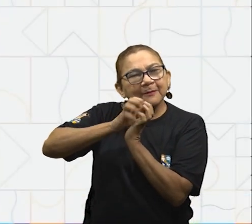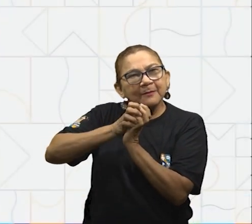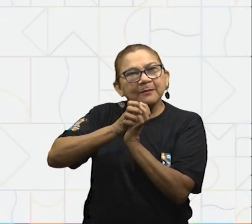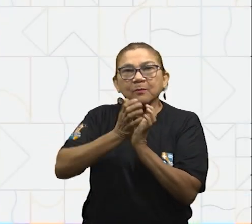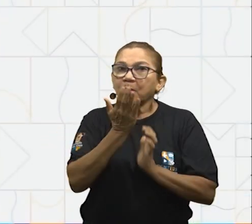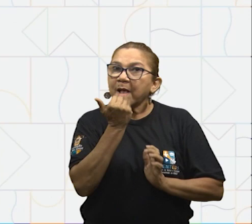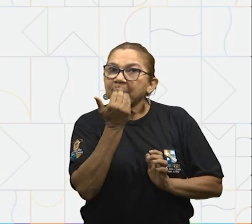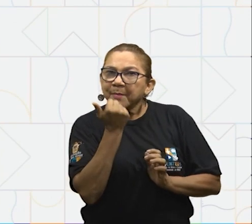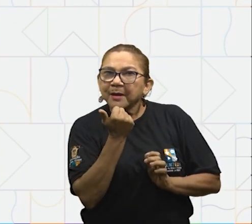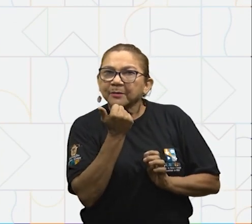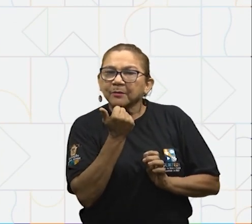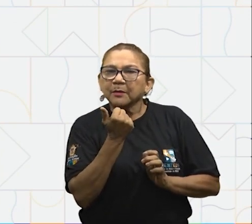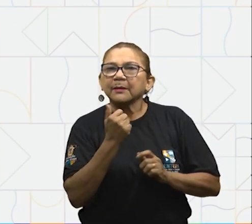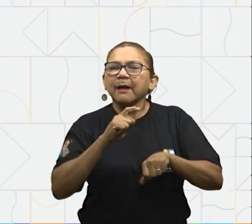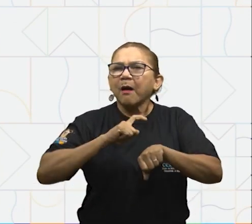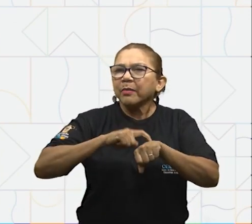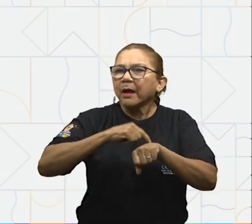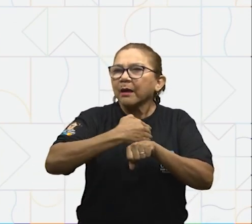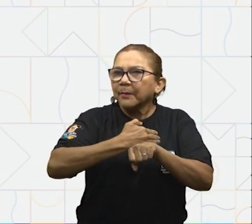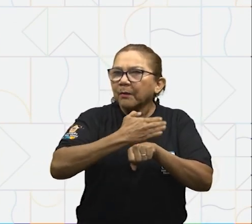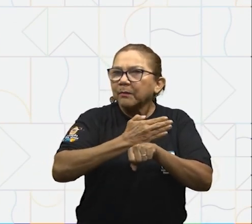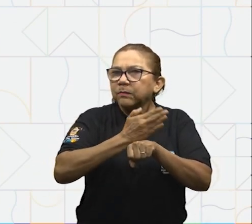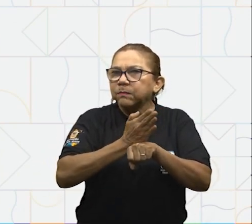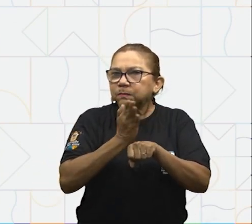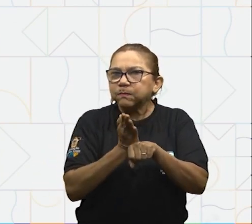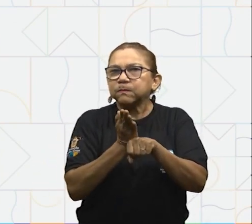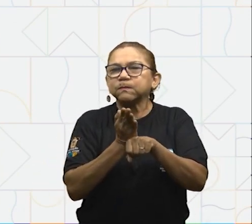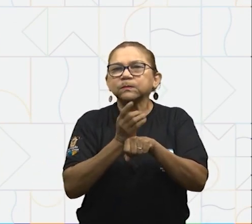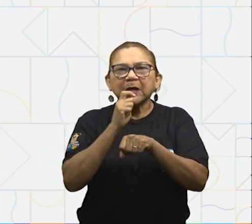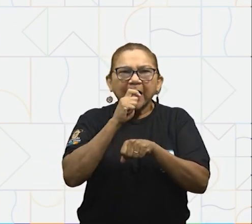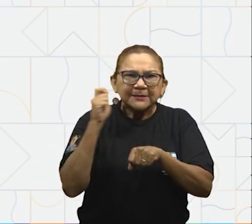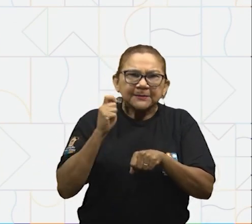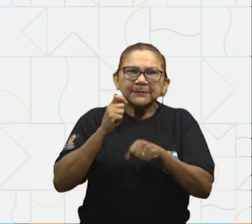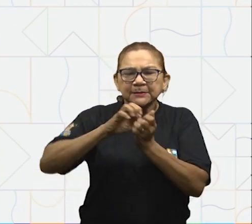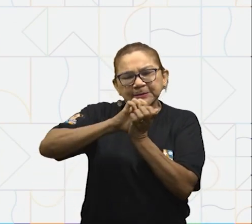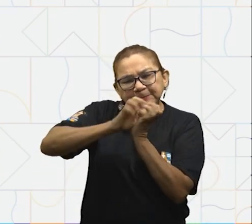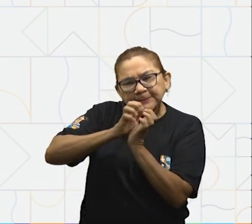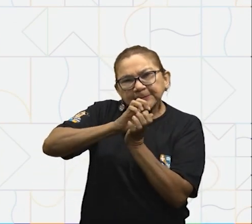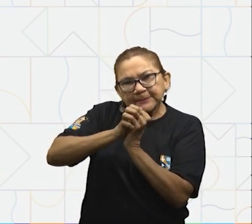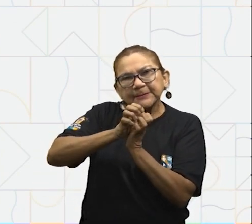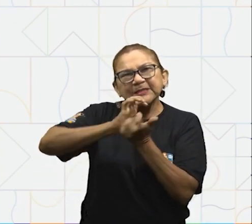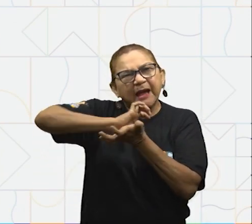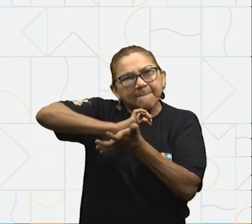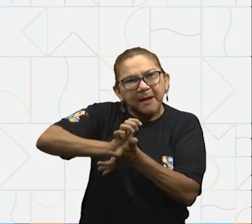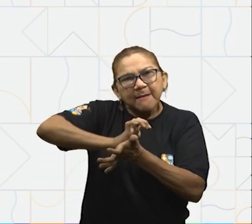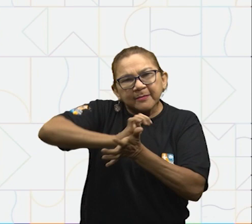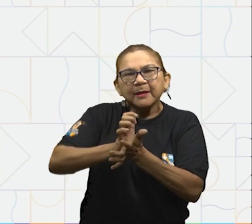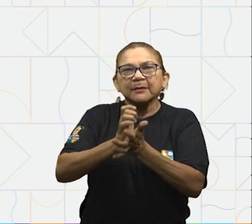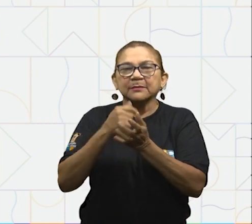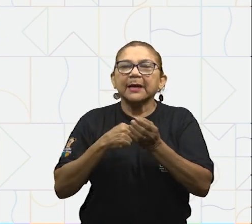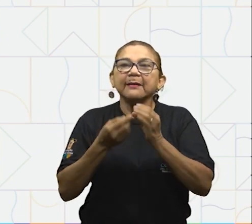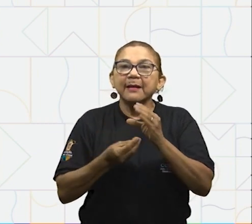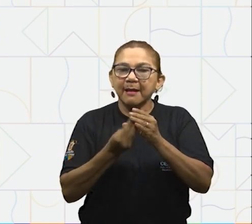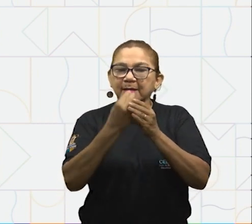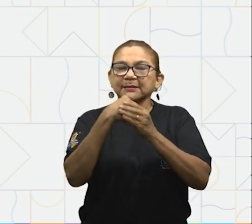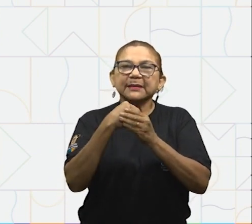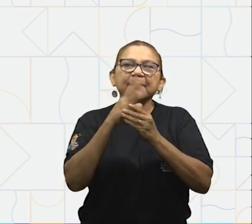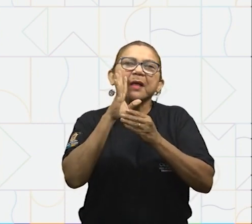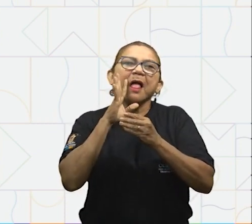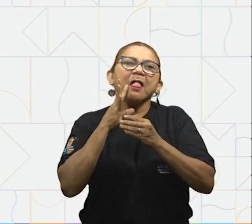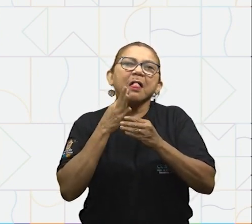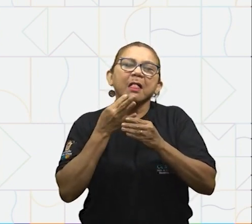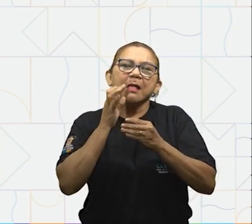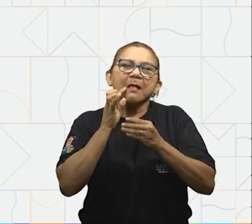Ao tempo em que o alimento é rasgado, triturado e amassado pelos dentes, ele recebe saliva, transformando-o